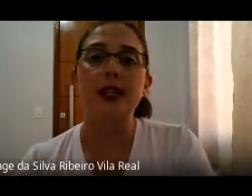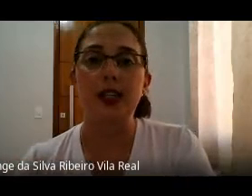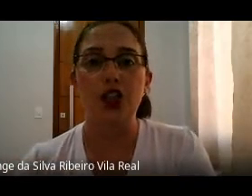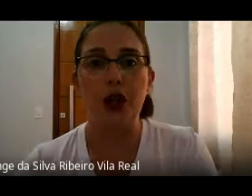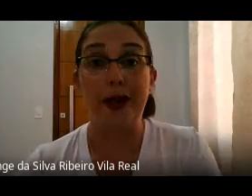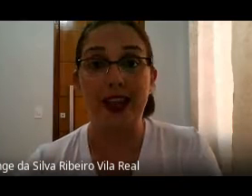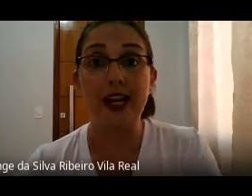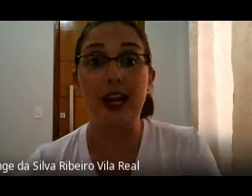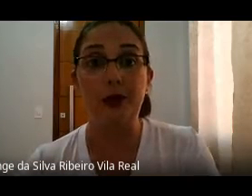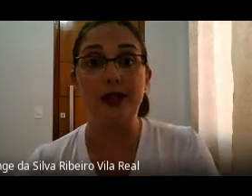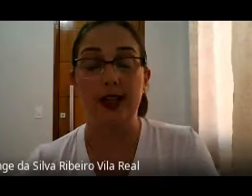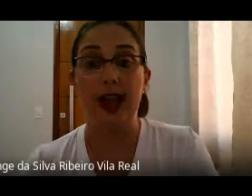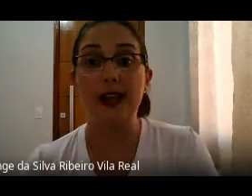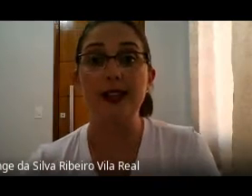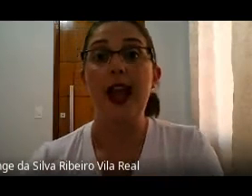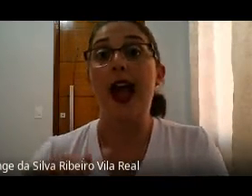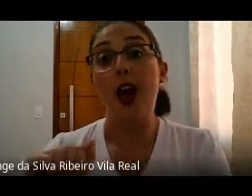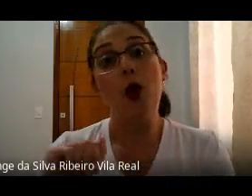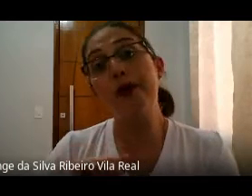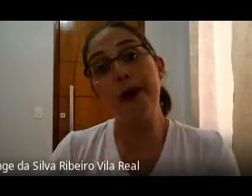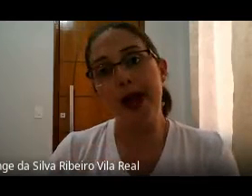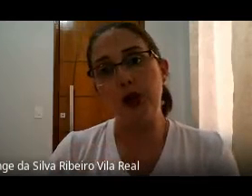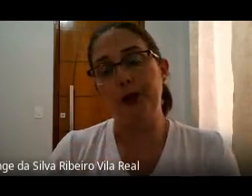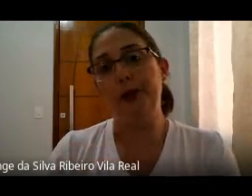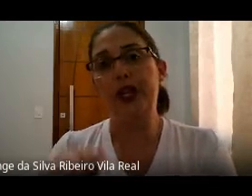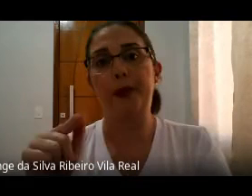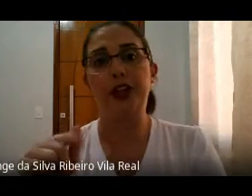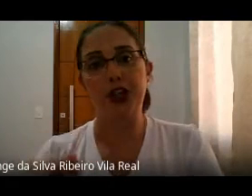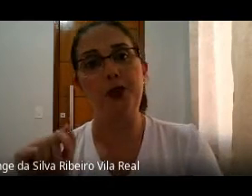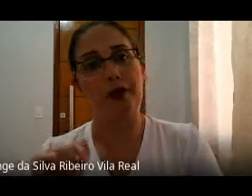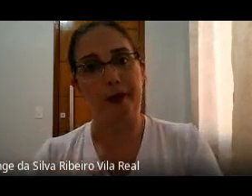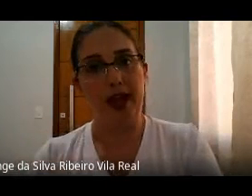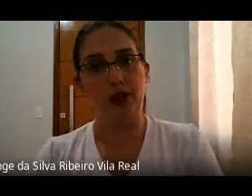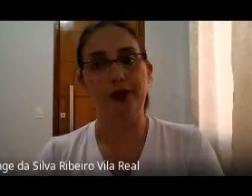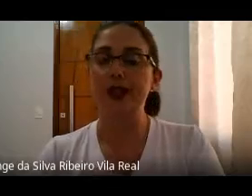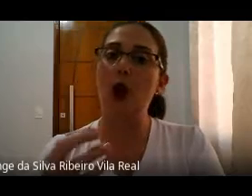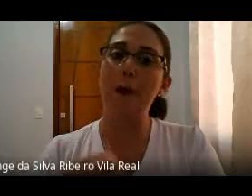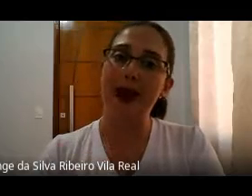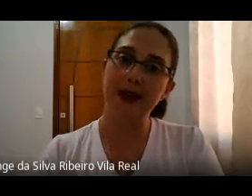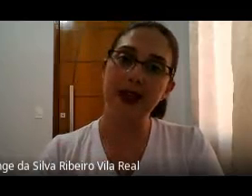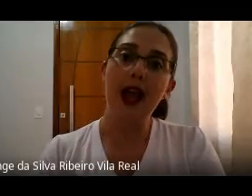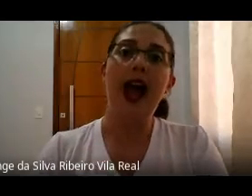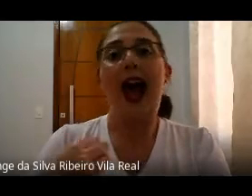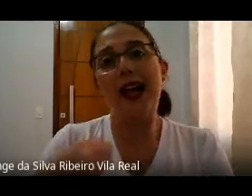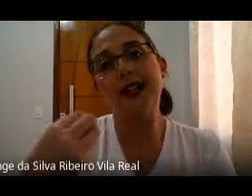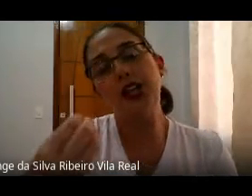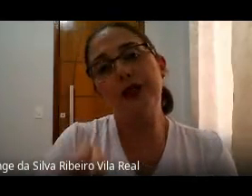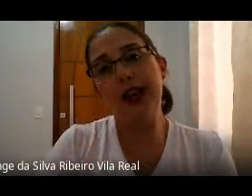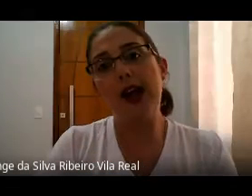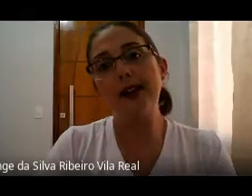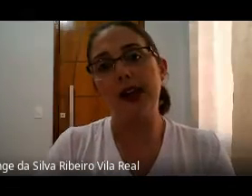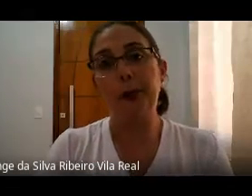fator interessante de aprender na língua de sinais é o alfabeto, porque a partir do alfabeto você começa